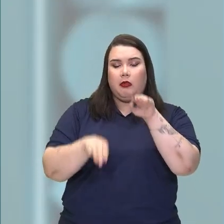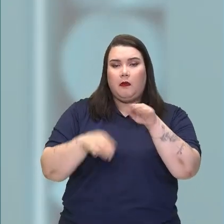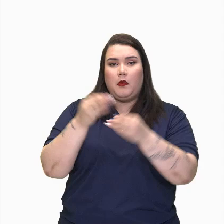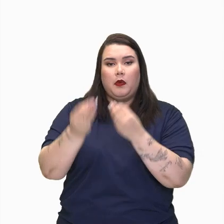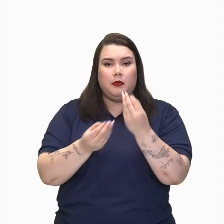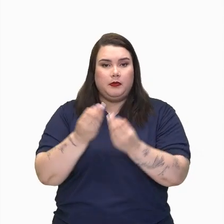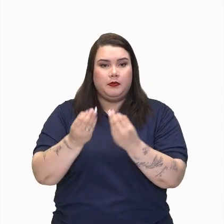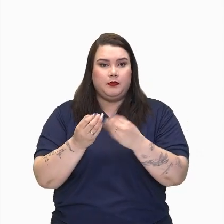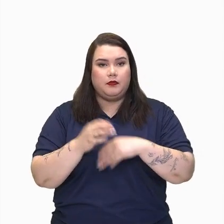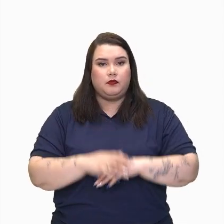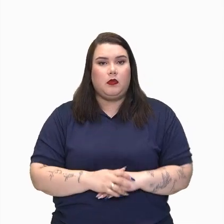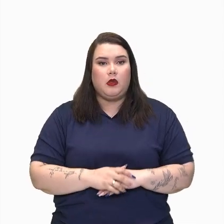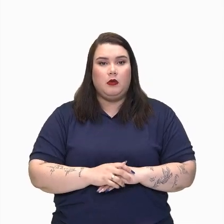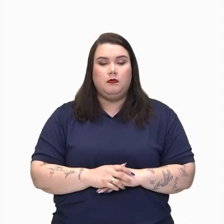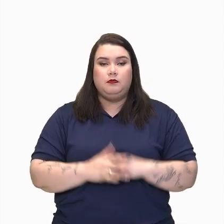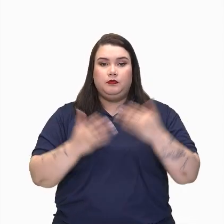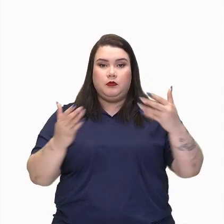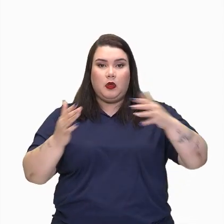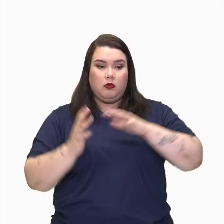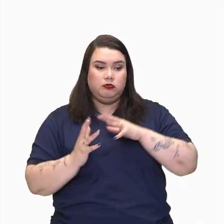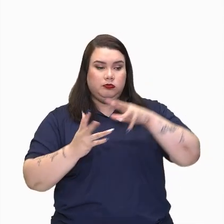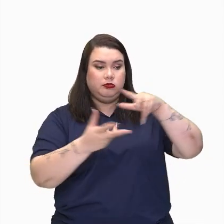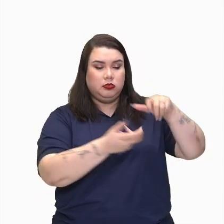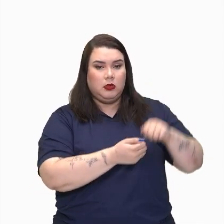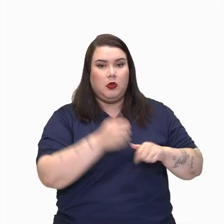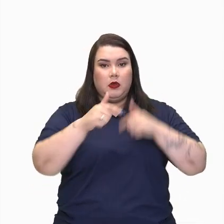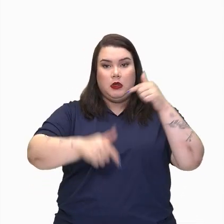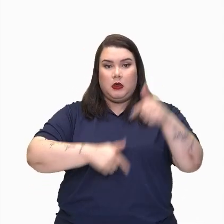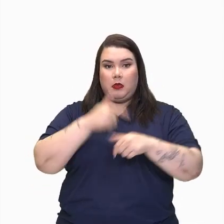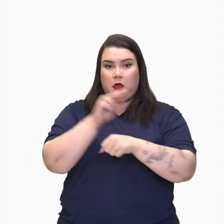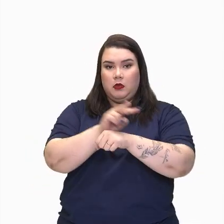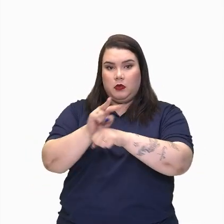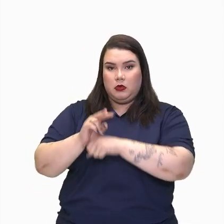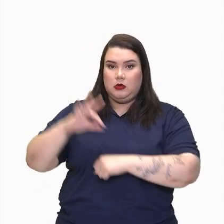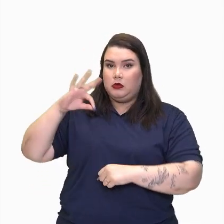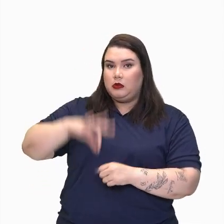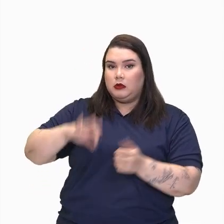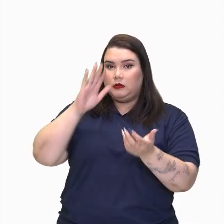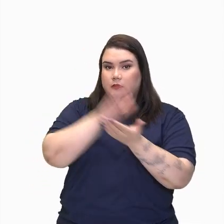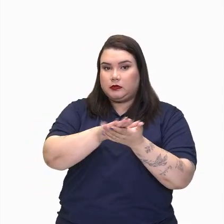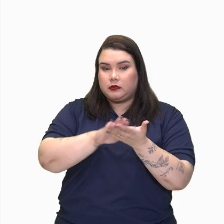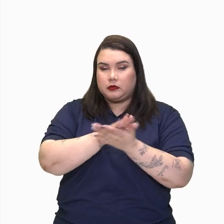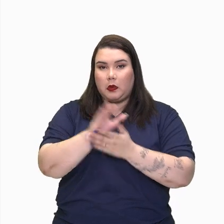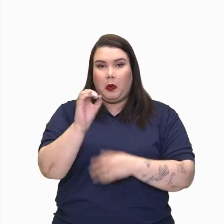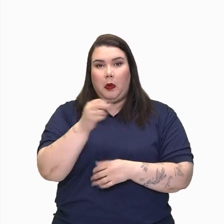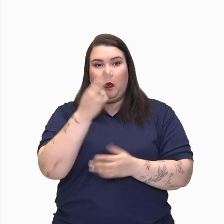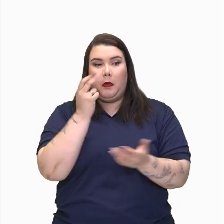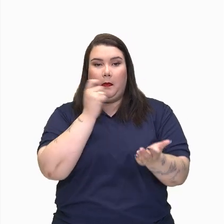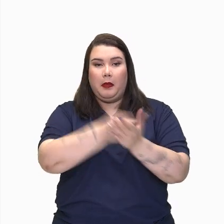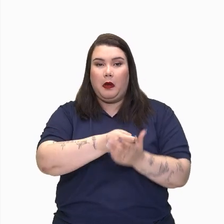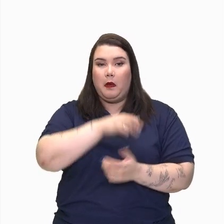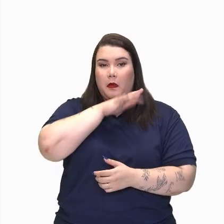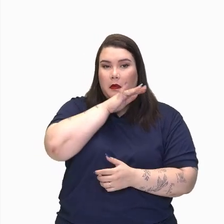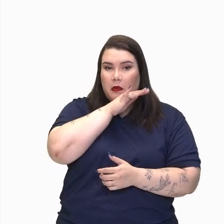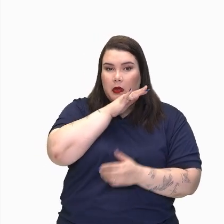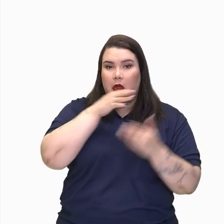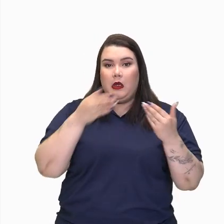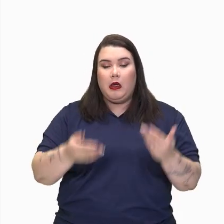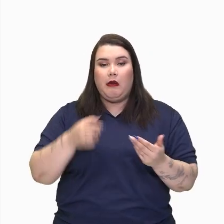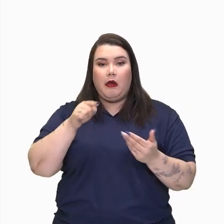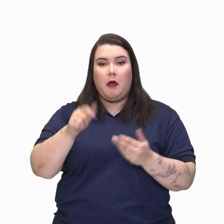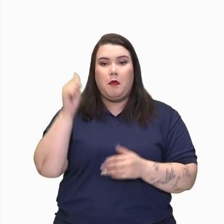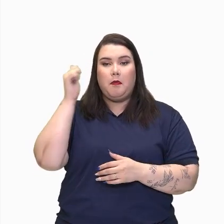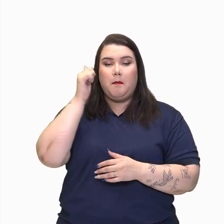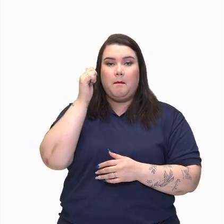agora continuar. Em todo mundo, o trabalho de cuidado não remunerado e mal pago é